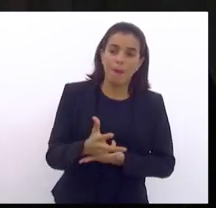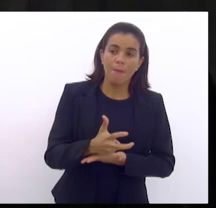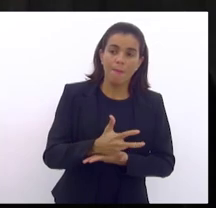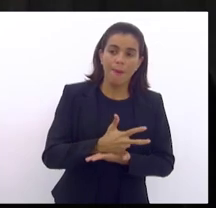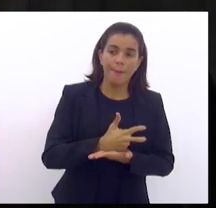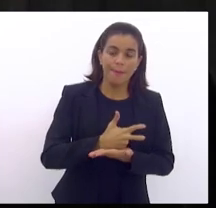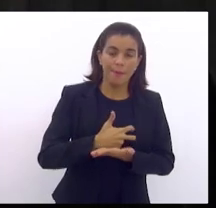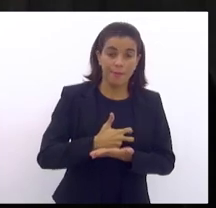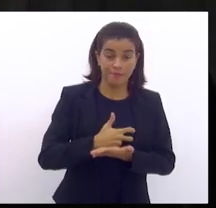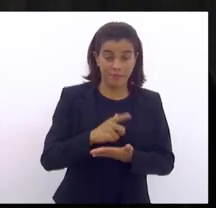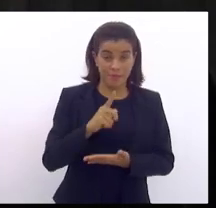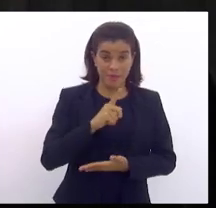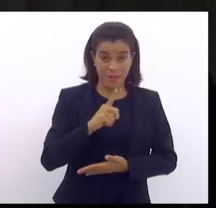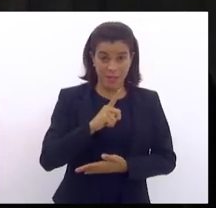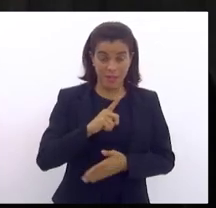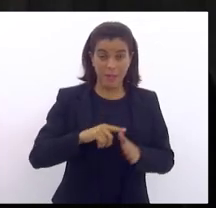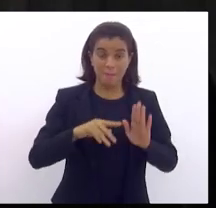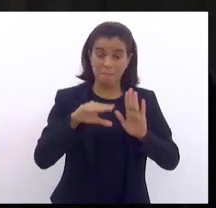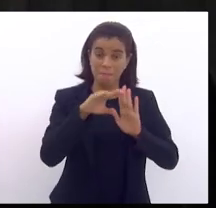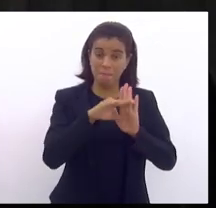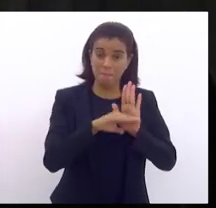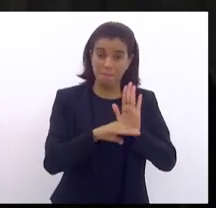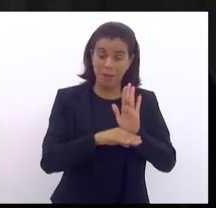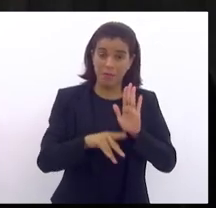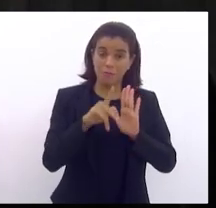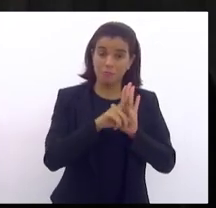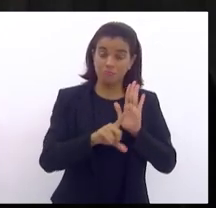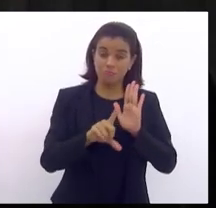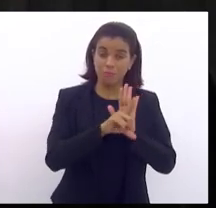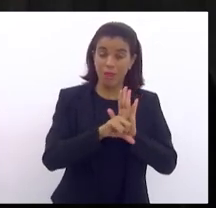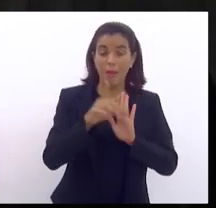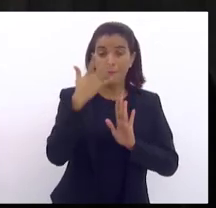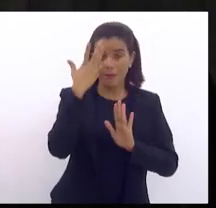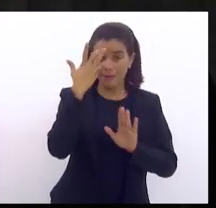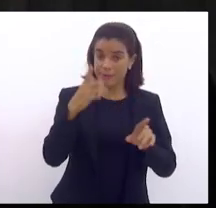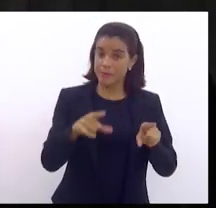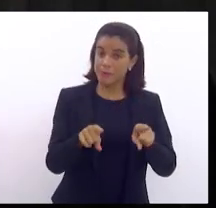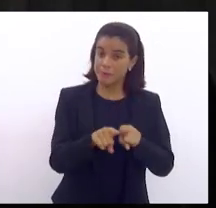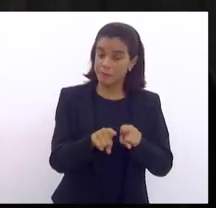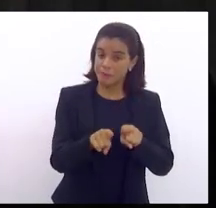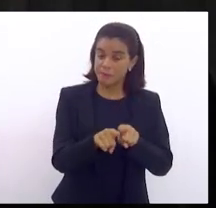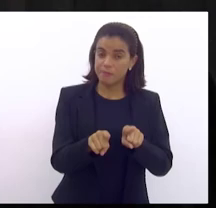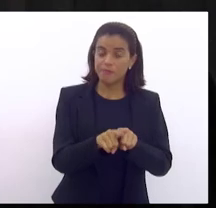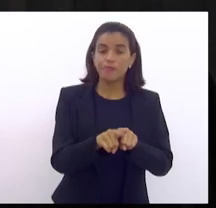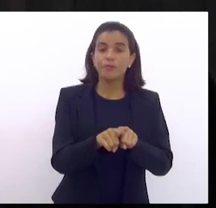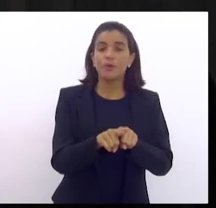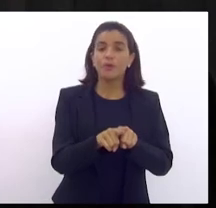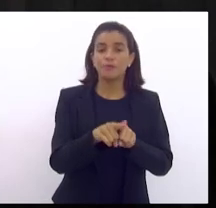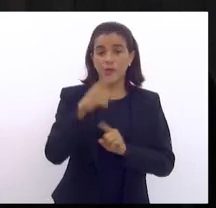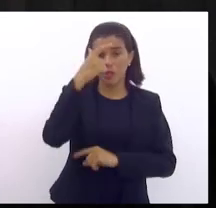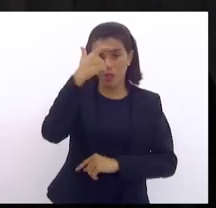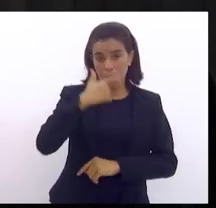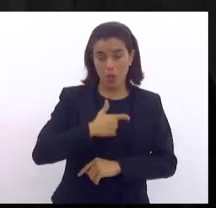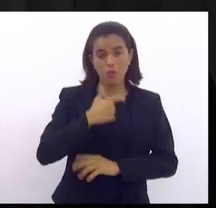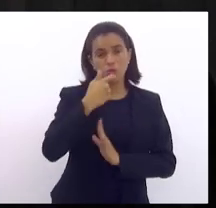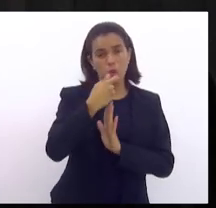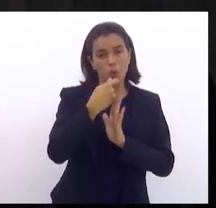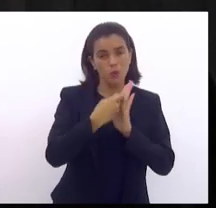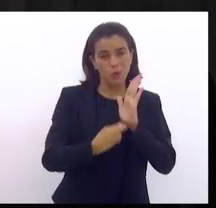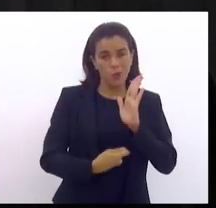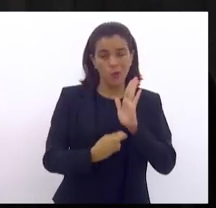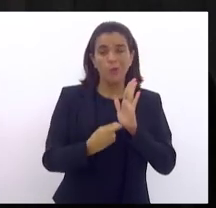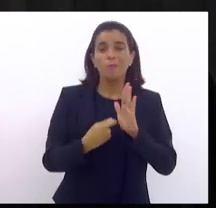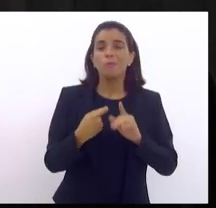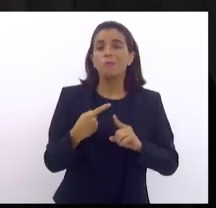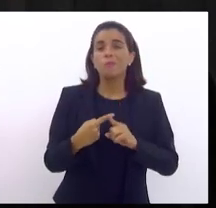Amanhã tem na pauta projeto de lei que sou autor, mas sou autor